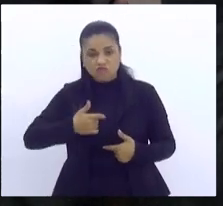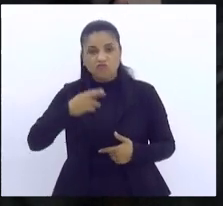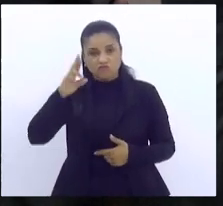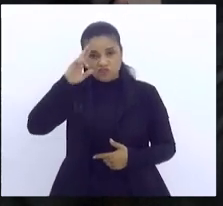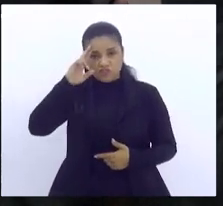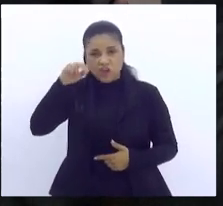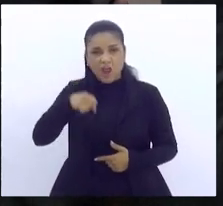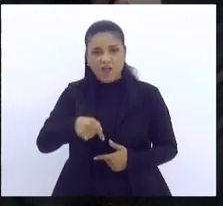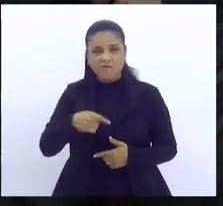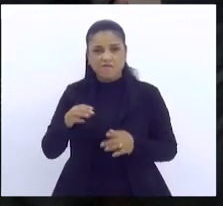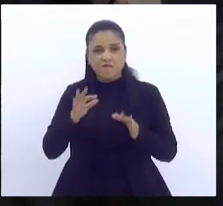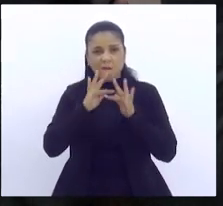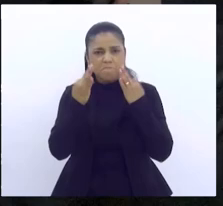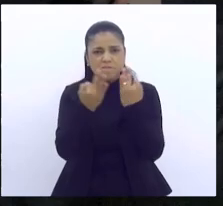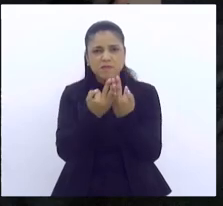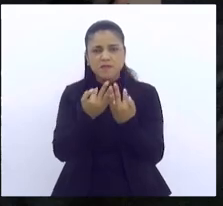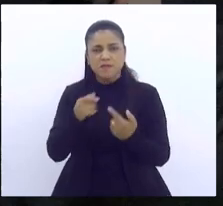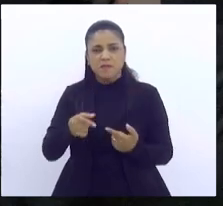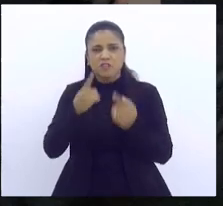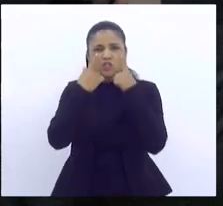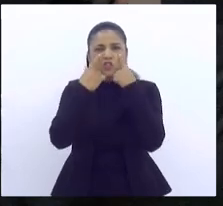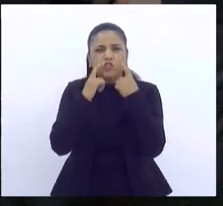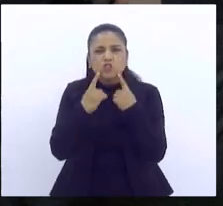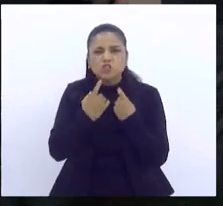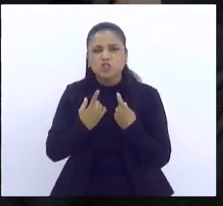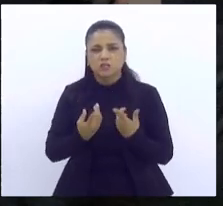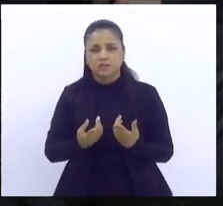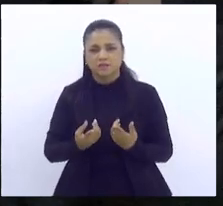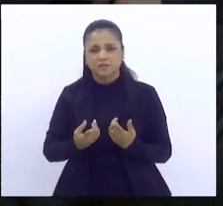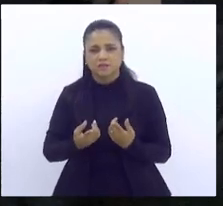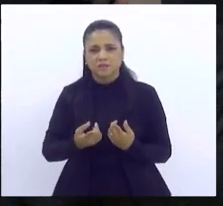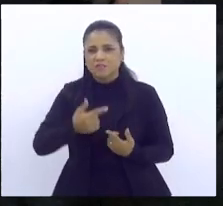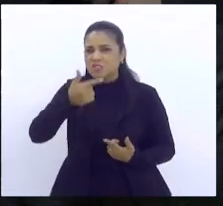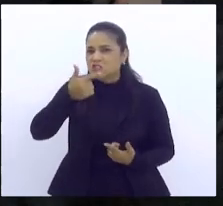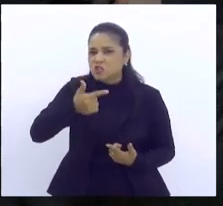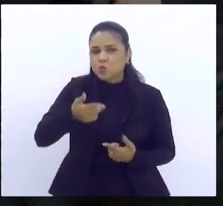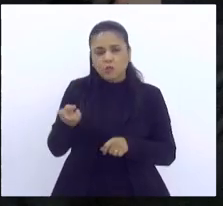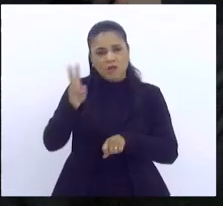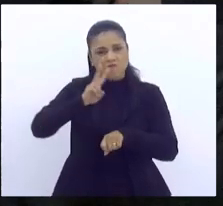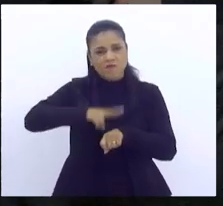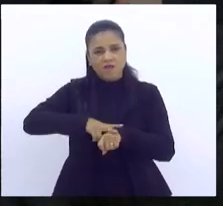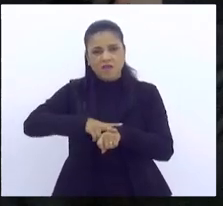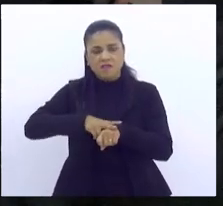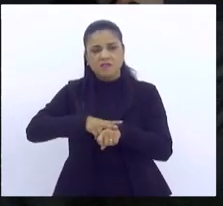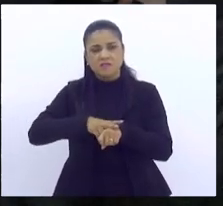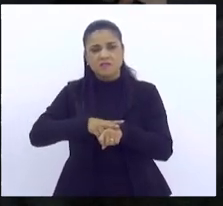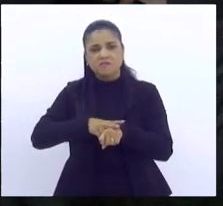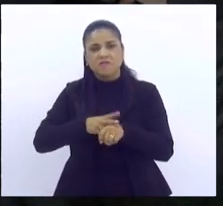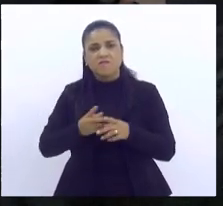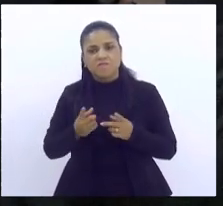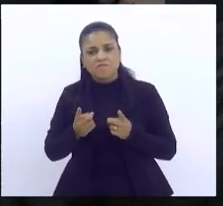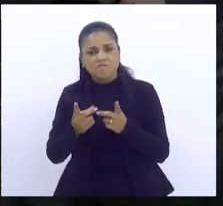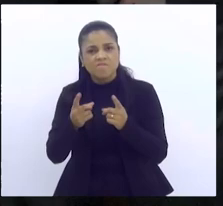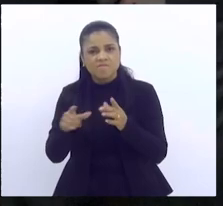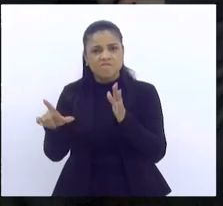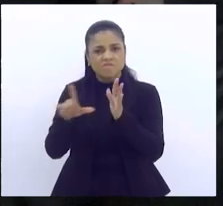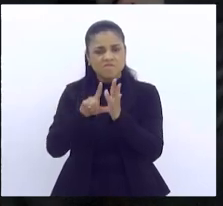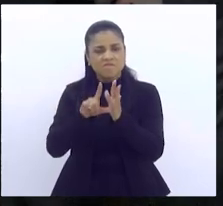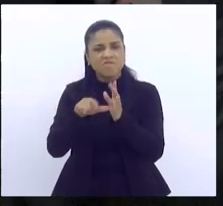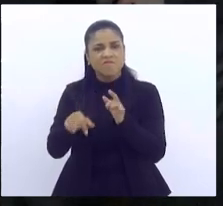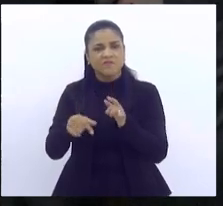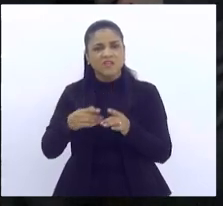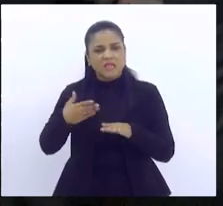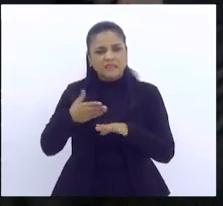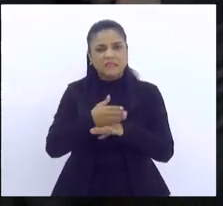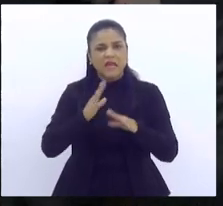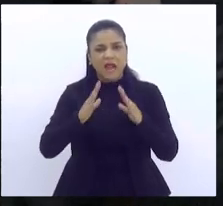eu falei da última vez aqui, chorando pela segunda vez, comerciante, entraram na casa dele,